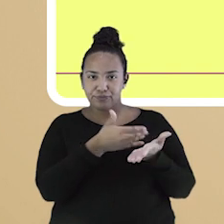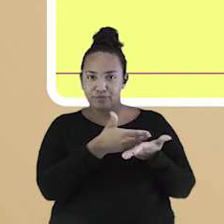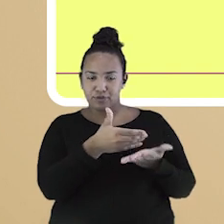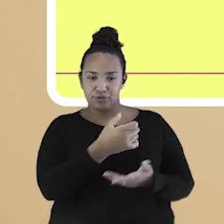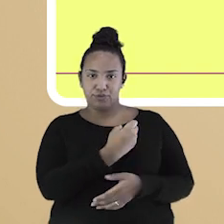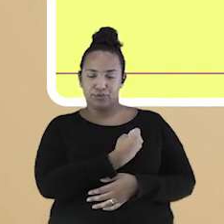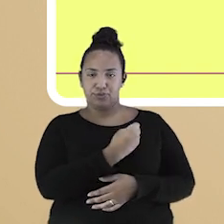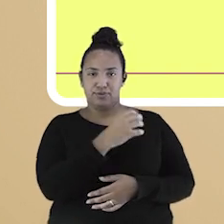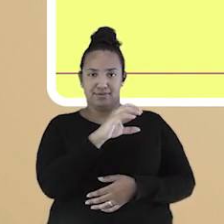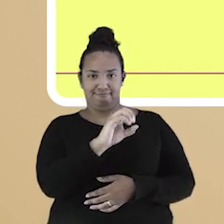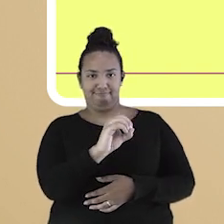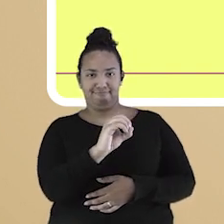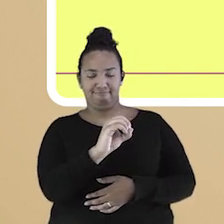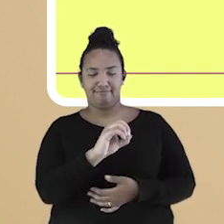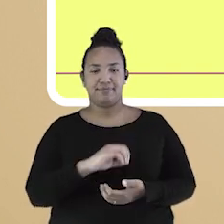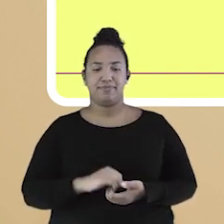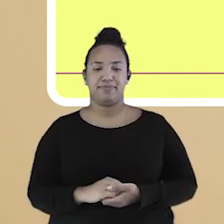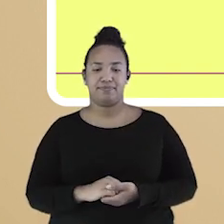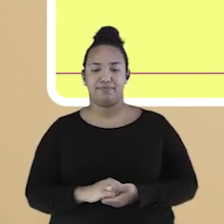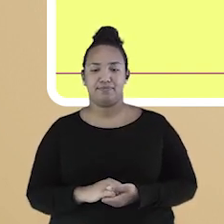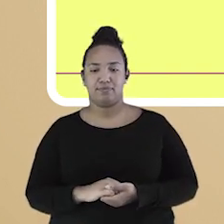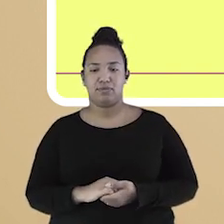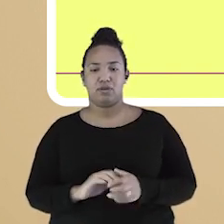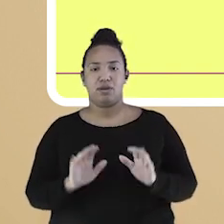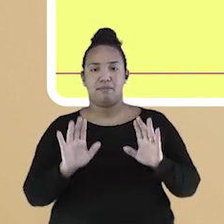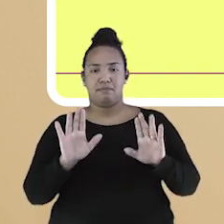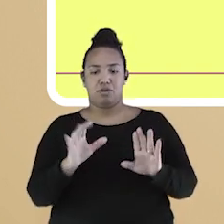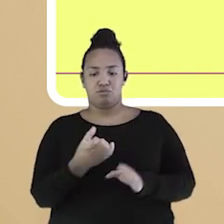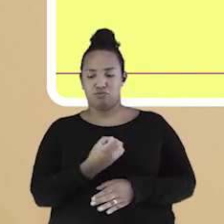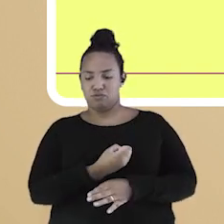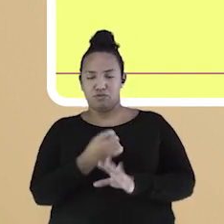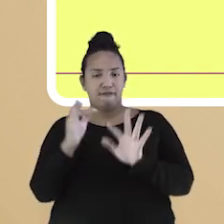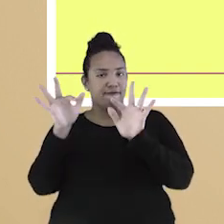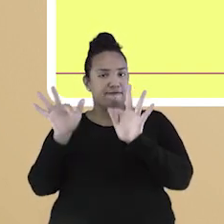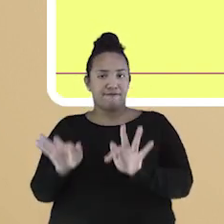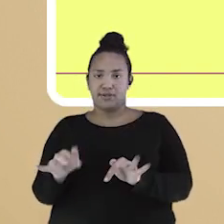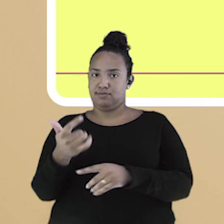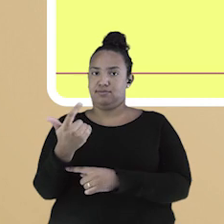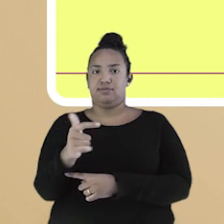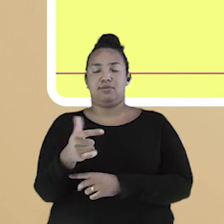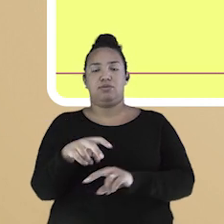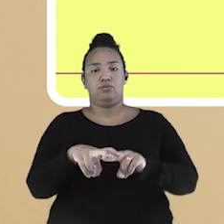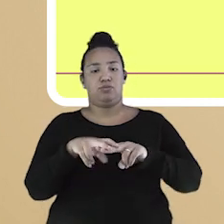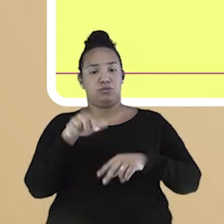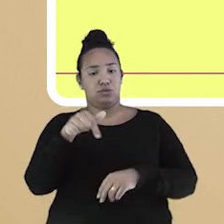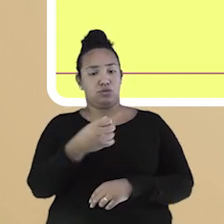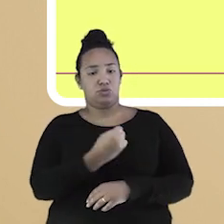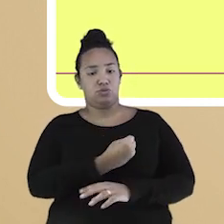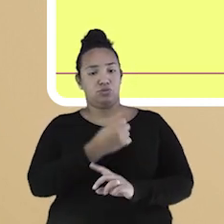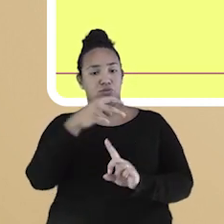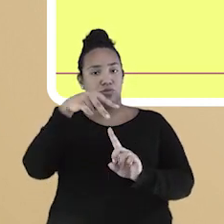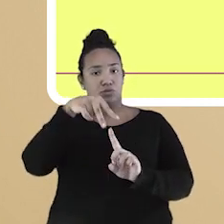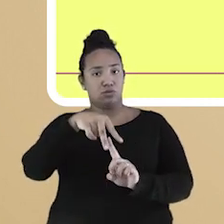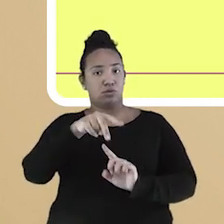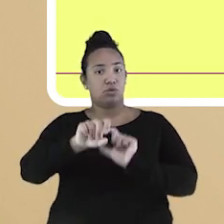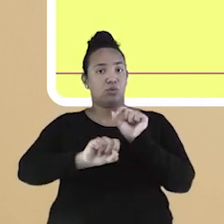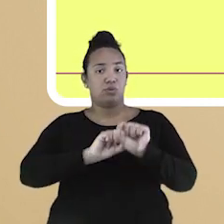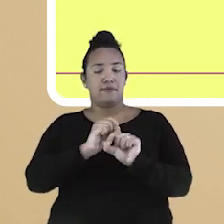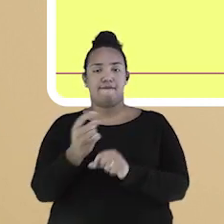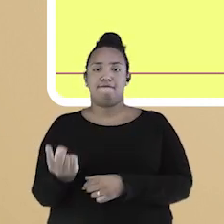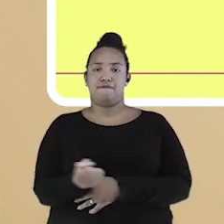0, mas não tem um número final. Por isso dizemos que os naturais são